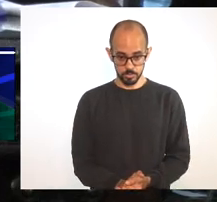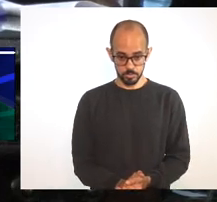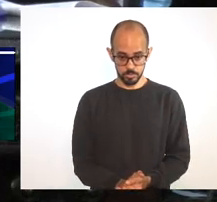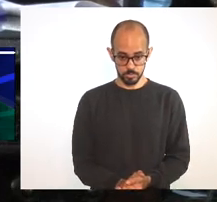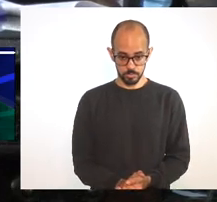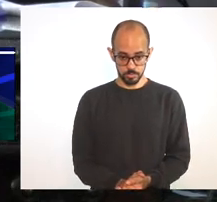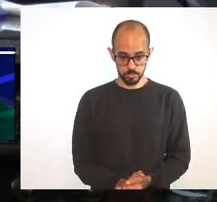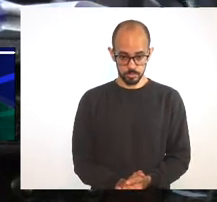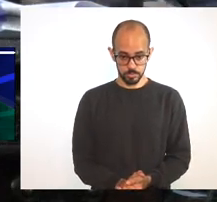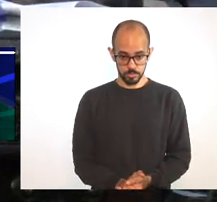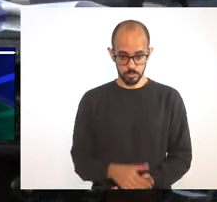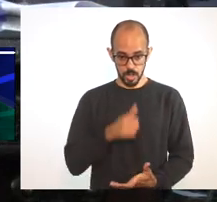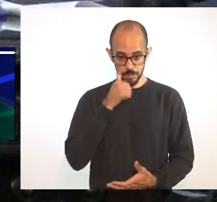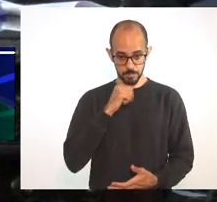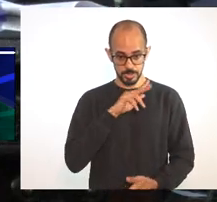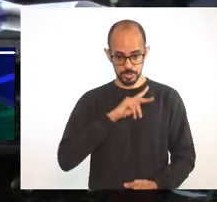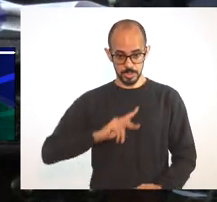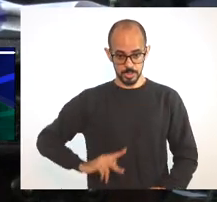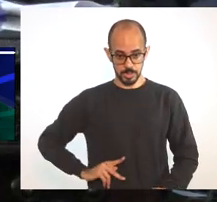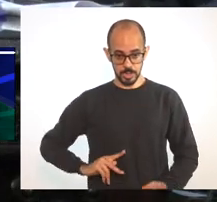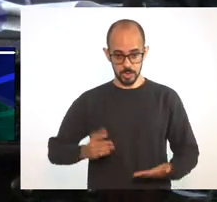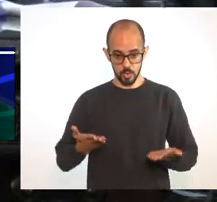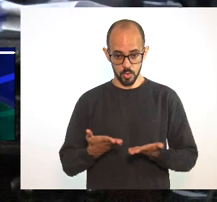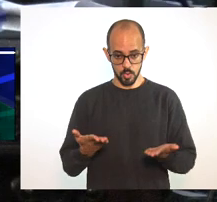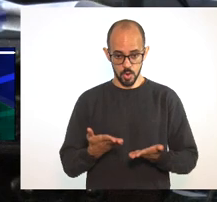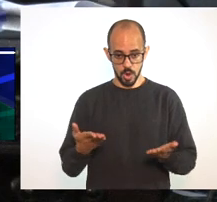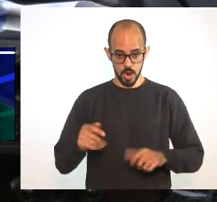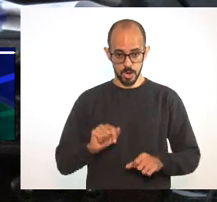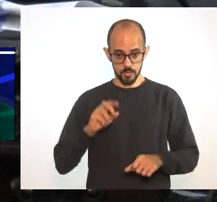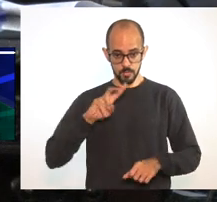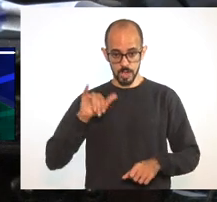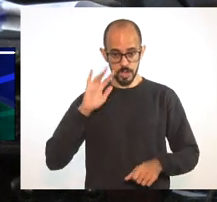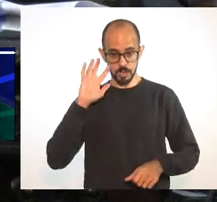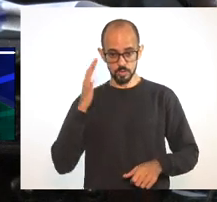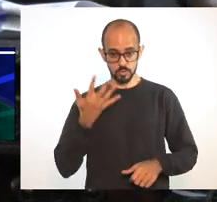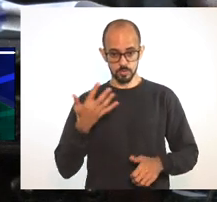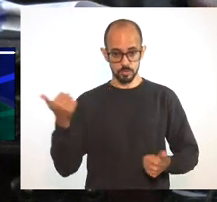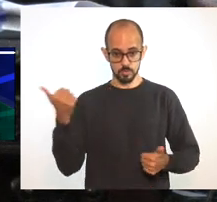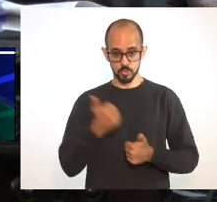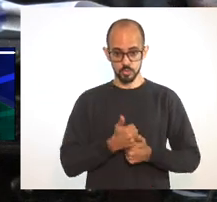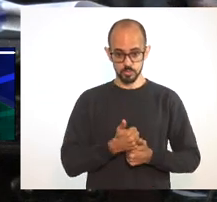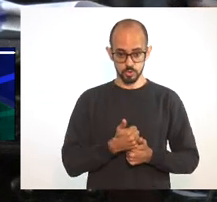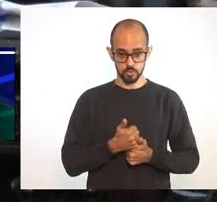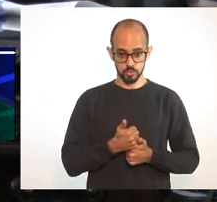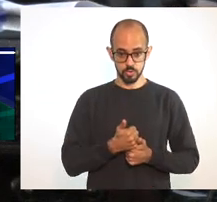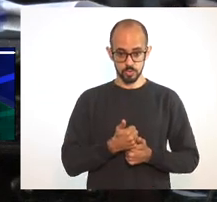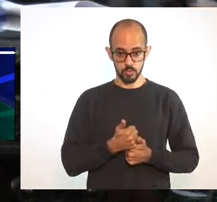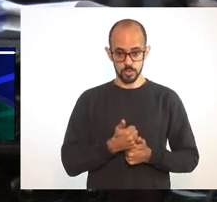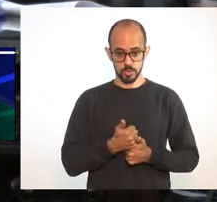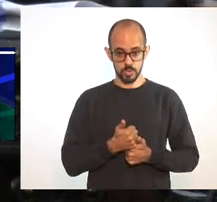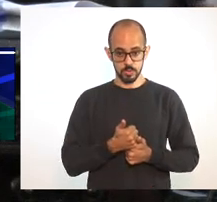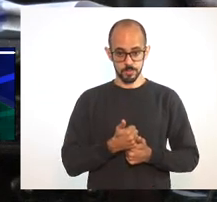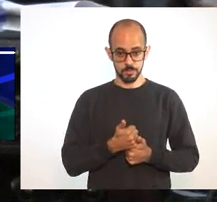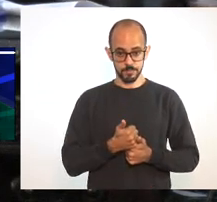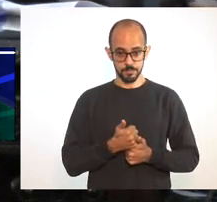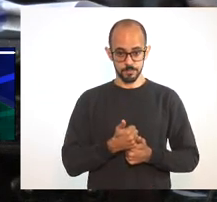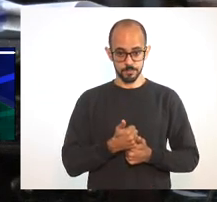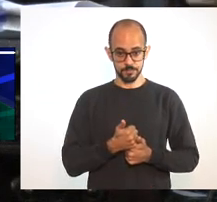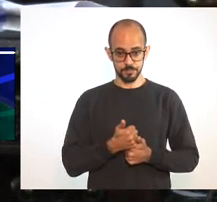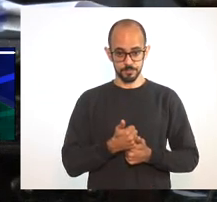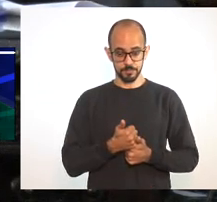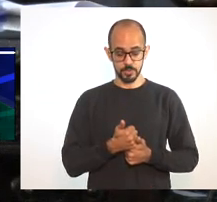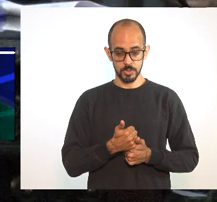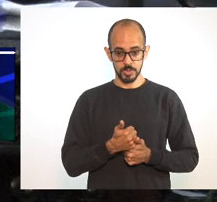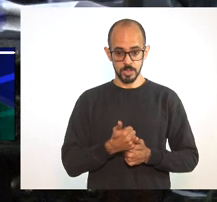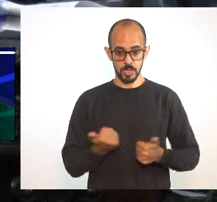a presidenta vai definir a forma final do substitutivo. Em votação, substitutivo